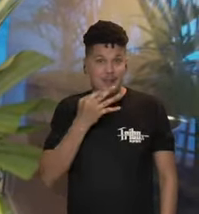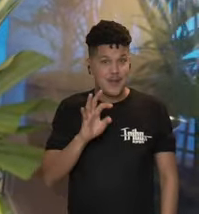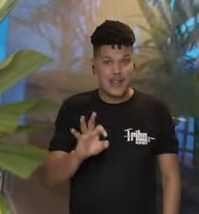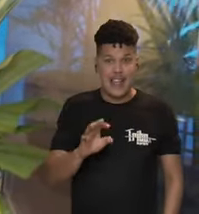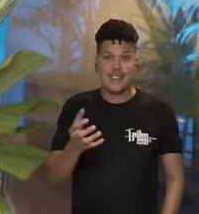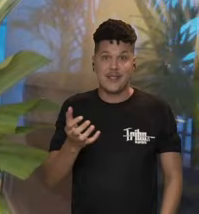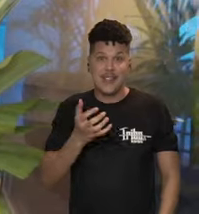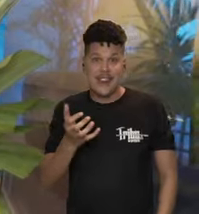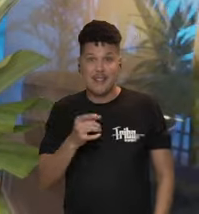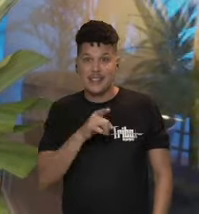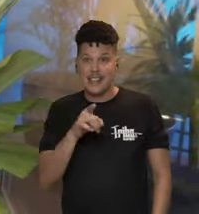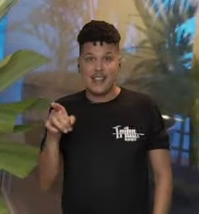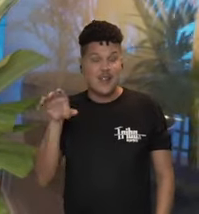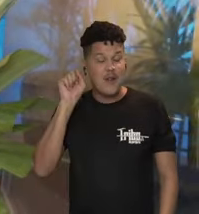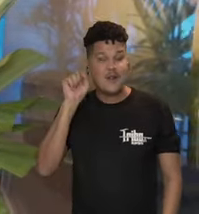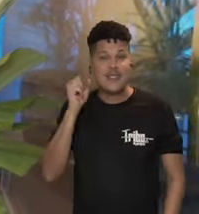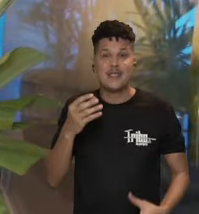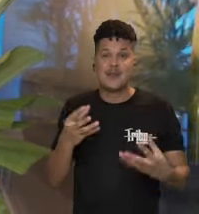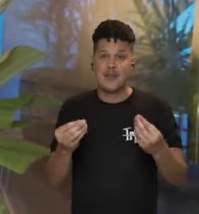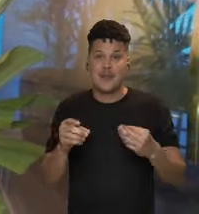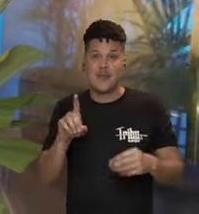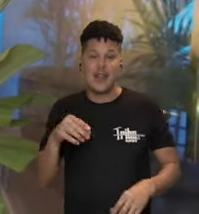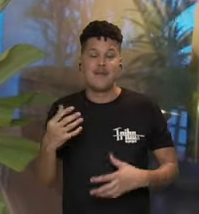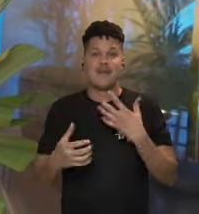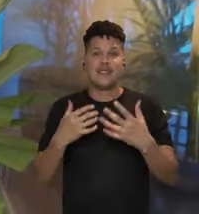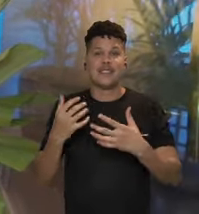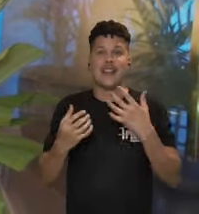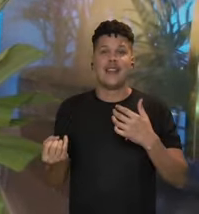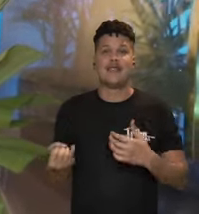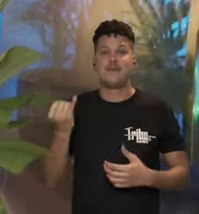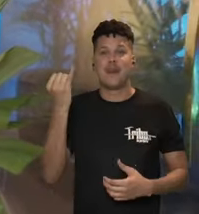que vocês ouvissem esse som, mano. Que é uma música que foi muito importante.